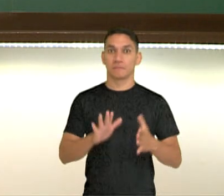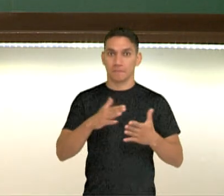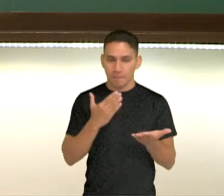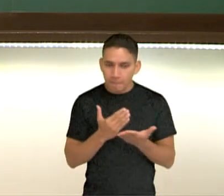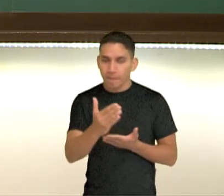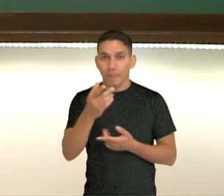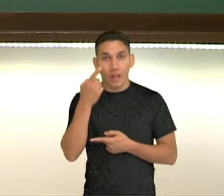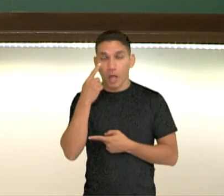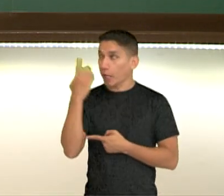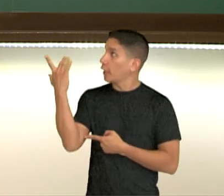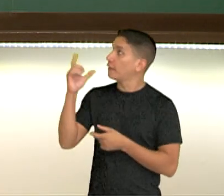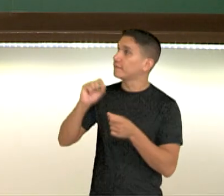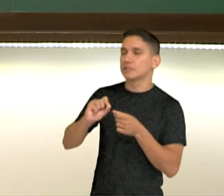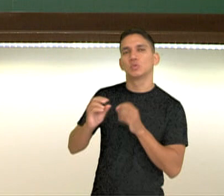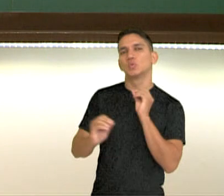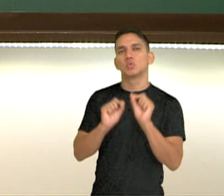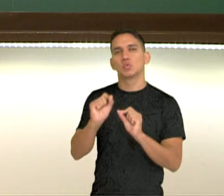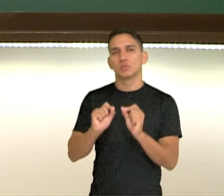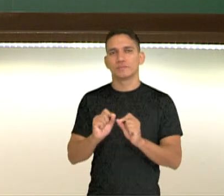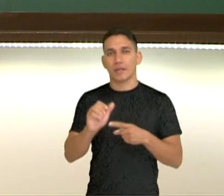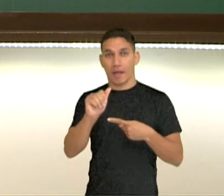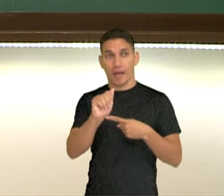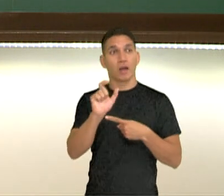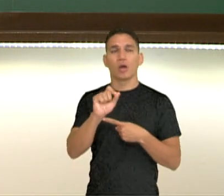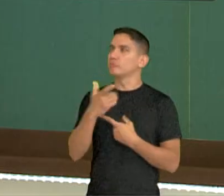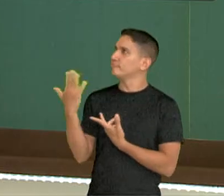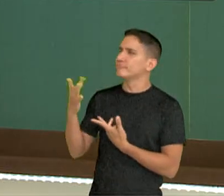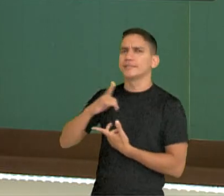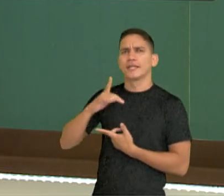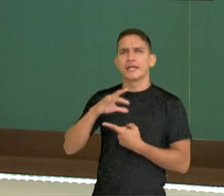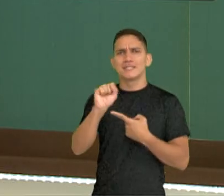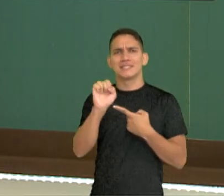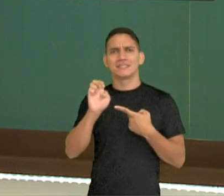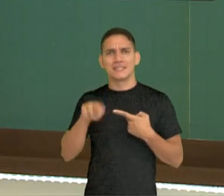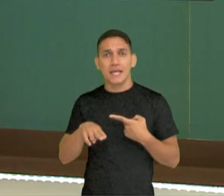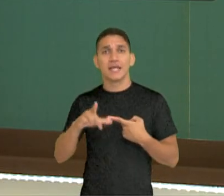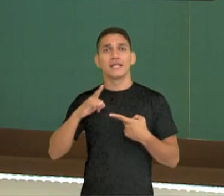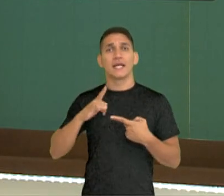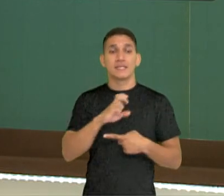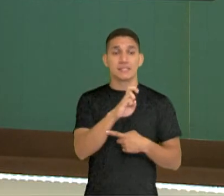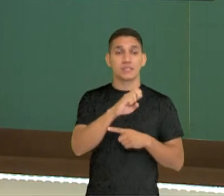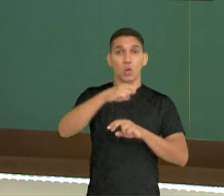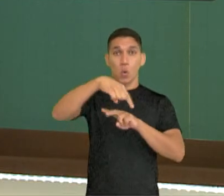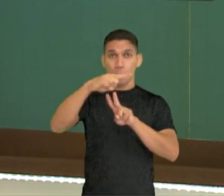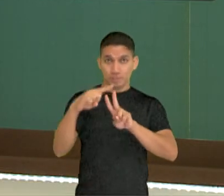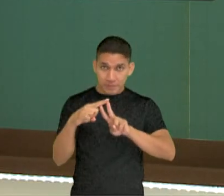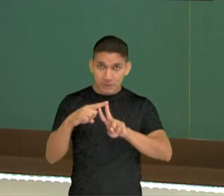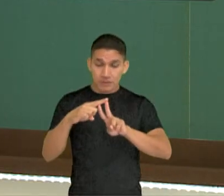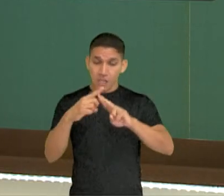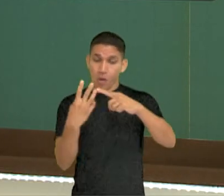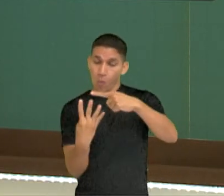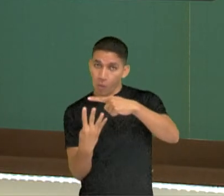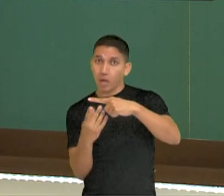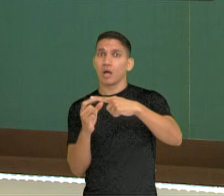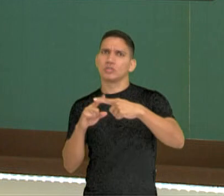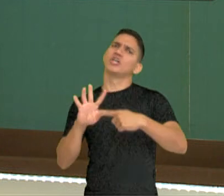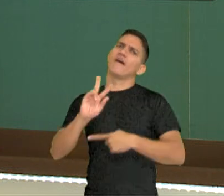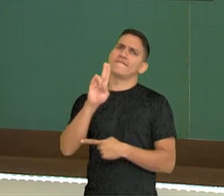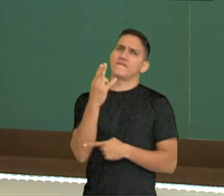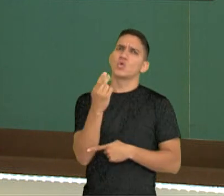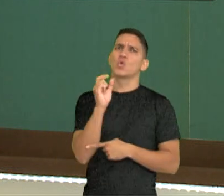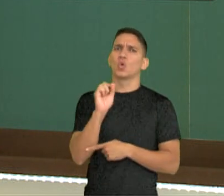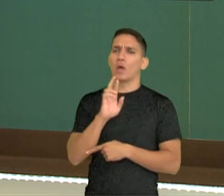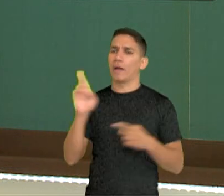Vamos lá então, pessoal, aqui. Na letra A, eu tenho seno de 5π sobre 4. Nós já vimos no exercício anterior que isso equivale